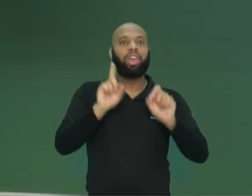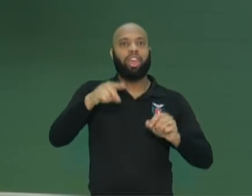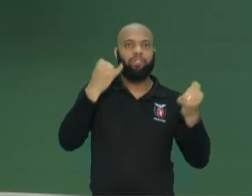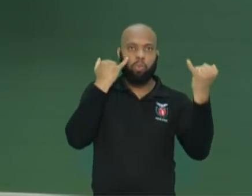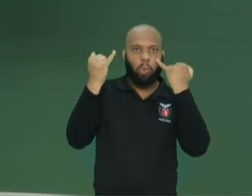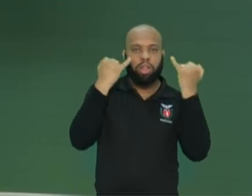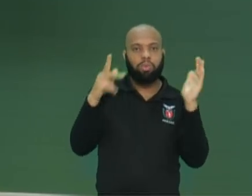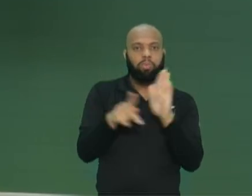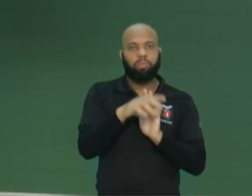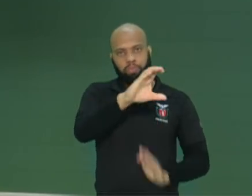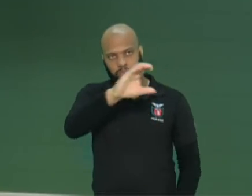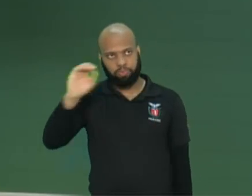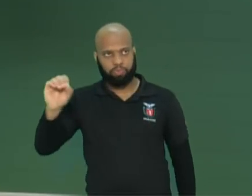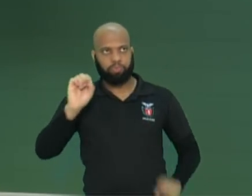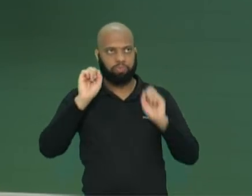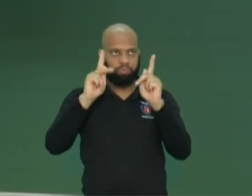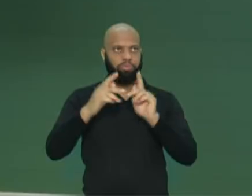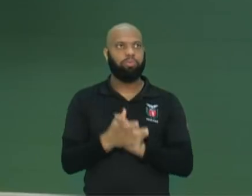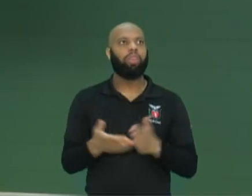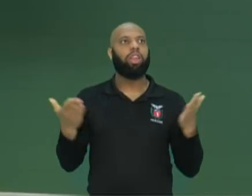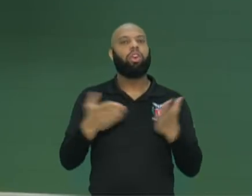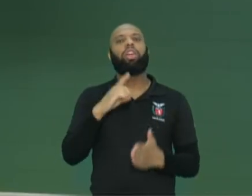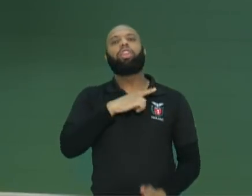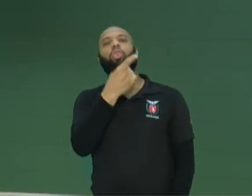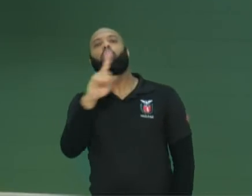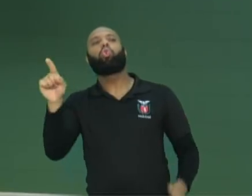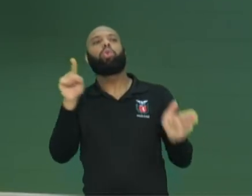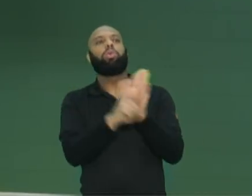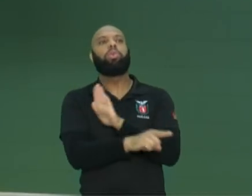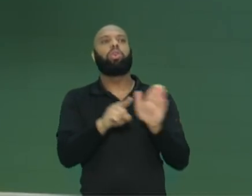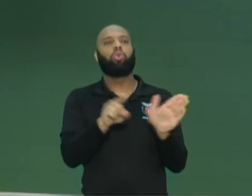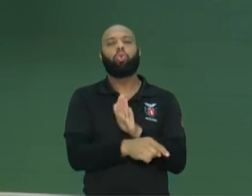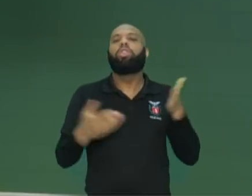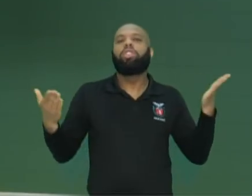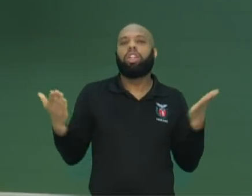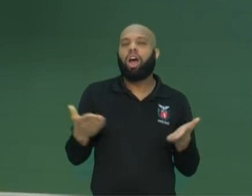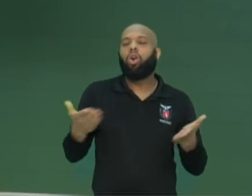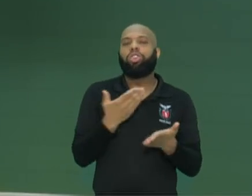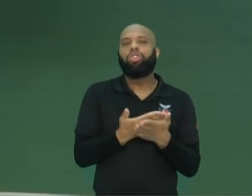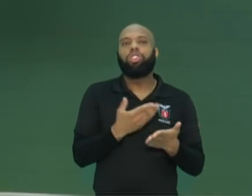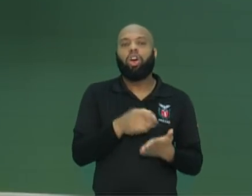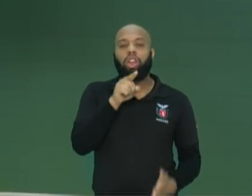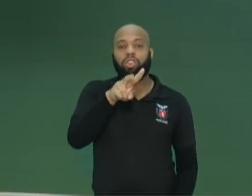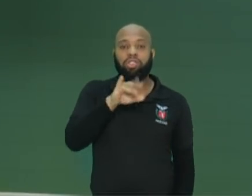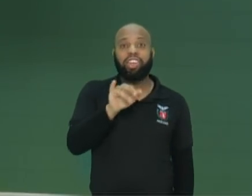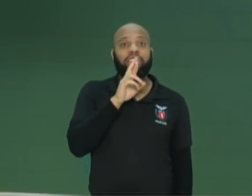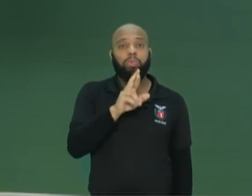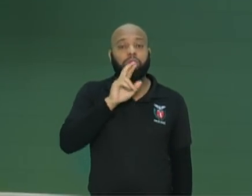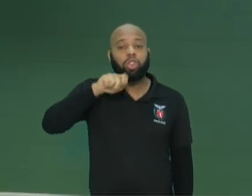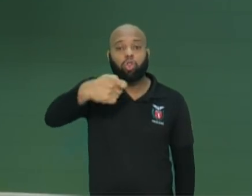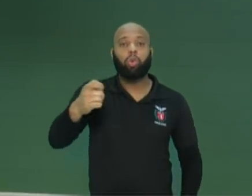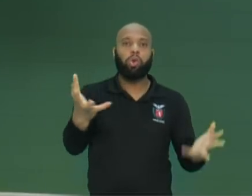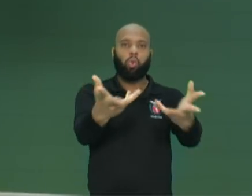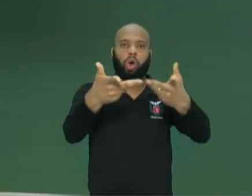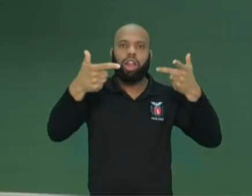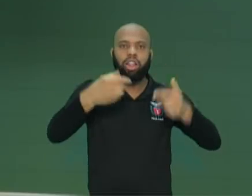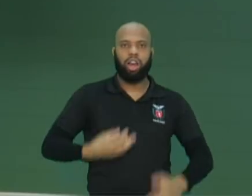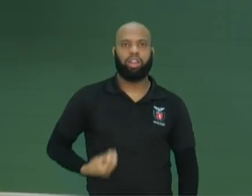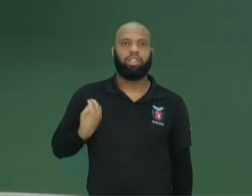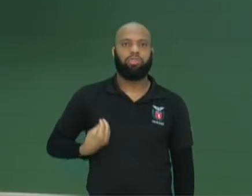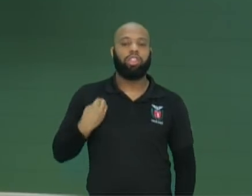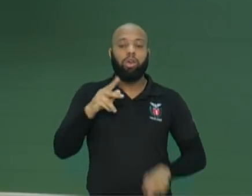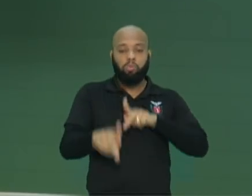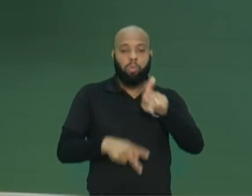do Centro-Oeste, certo? E aí, o último exercício ali da nossa aula para vocês responderem sobre a qualidade de vida da população